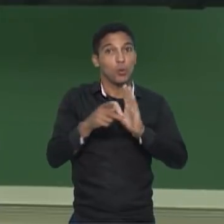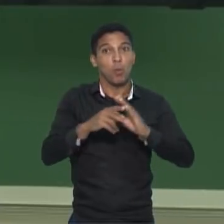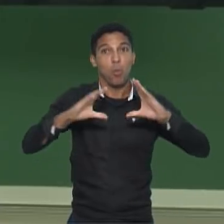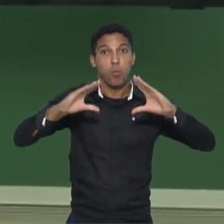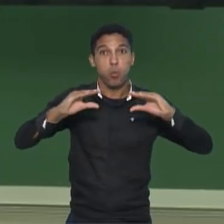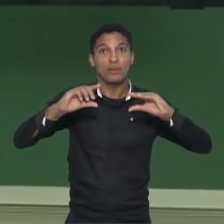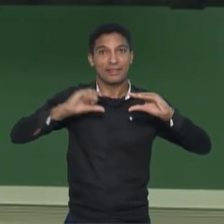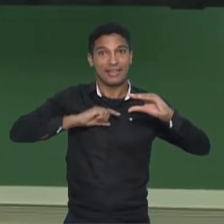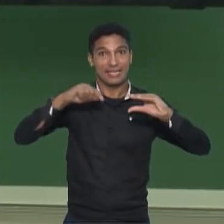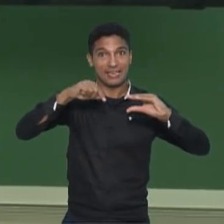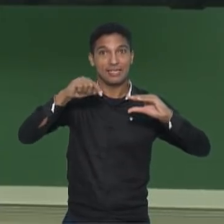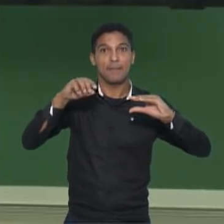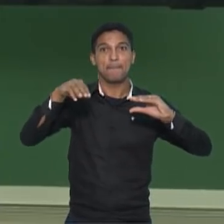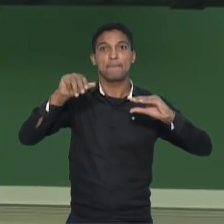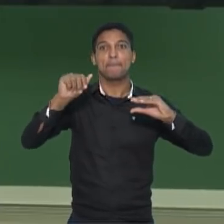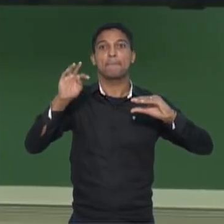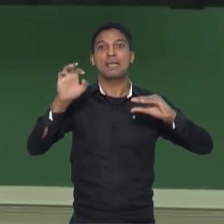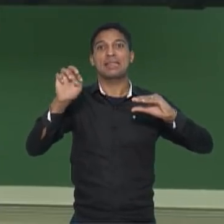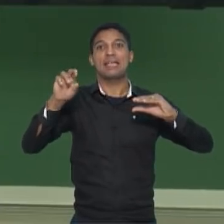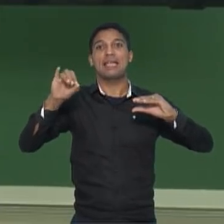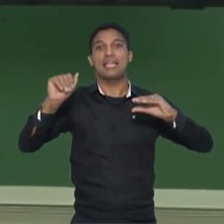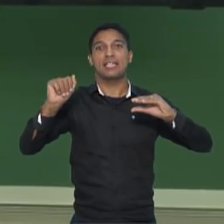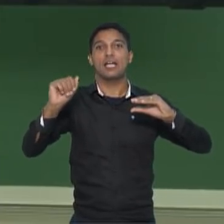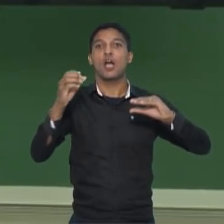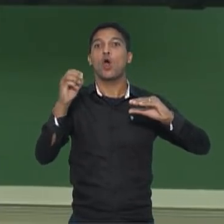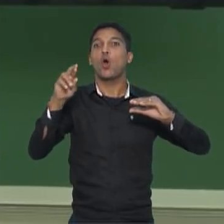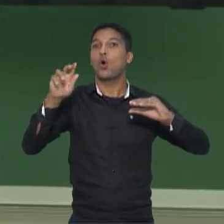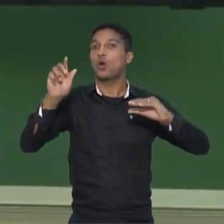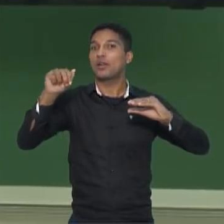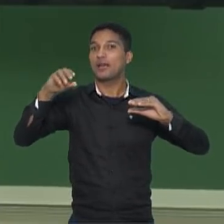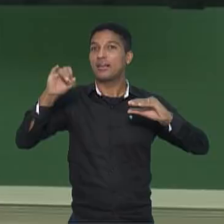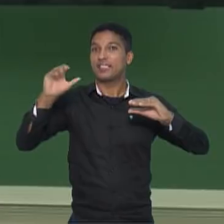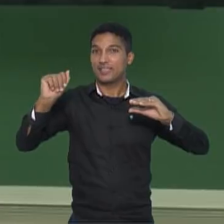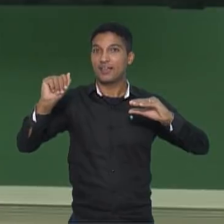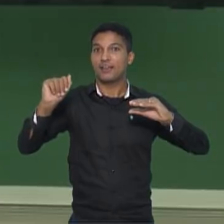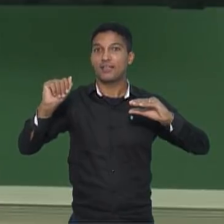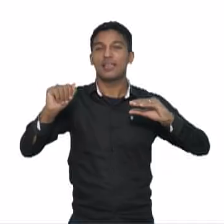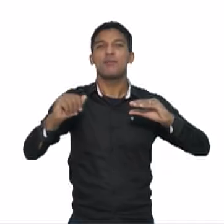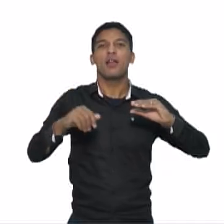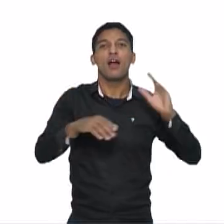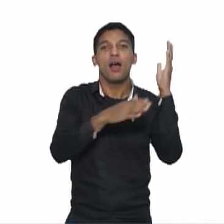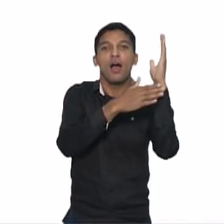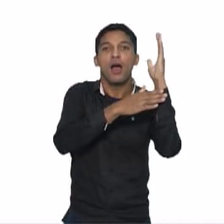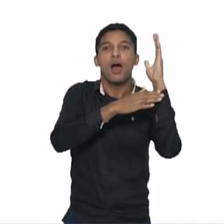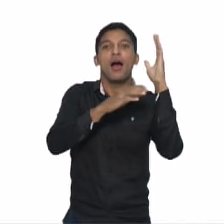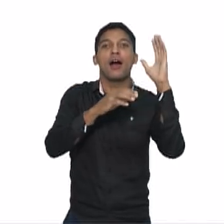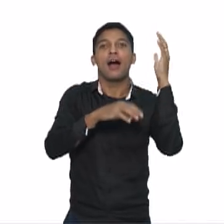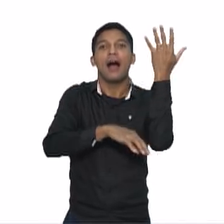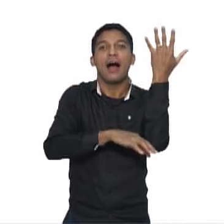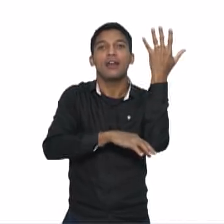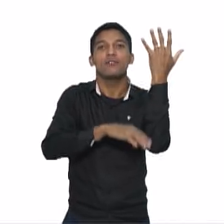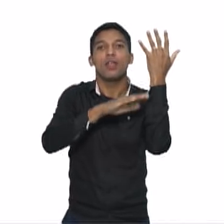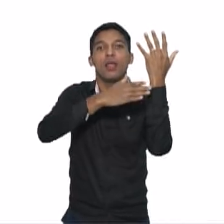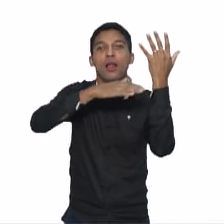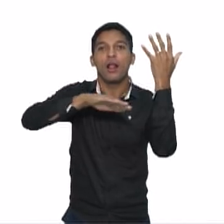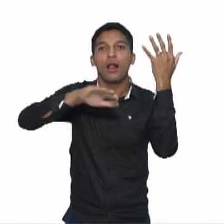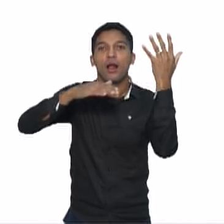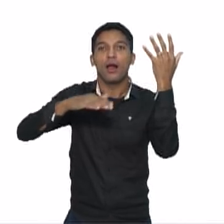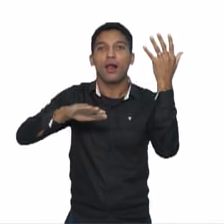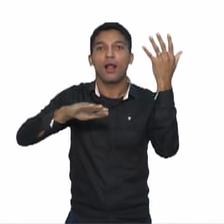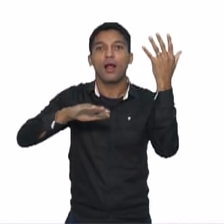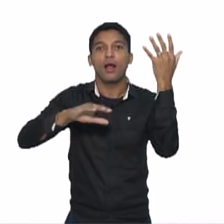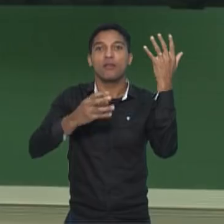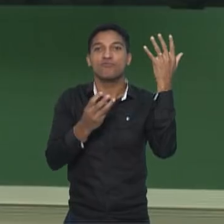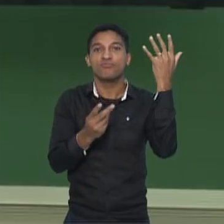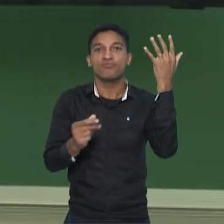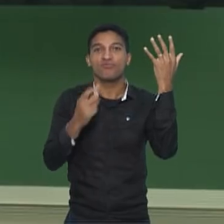de matéria orgânica? Quem marcou a letra D, parabéns, show de bola, mandou